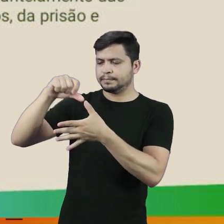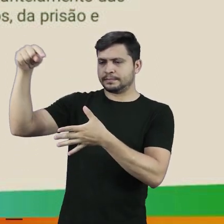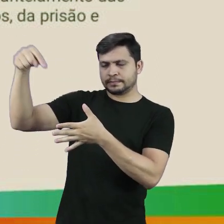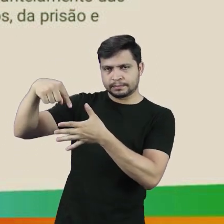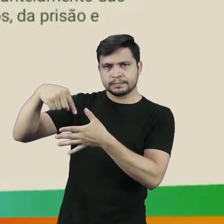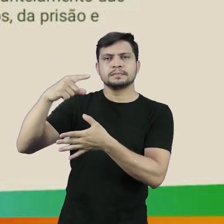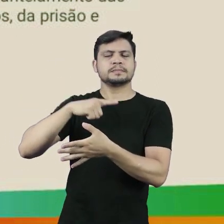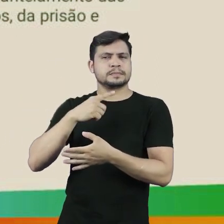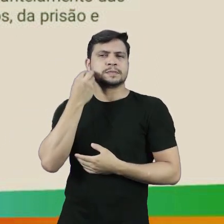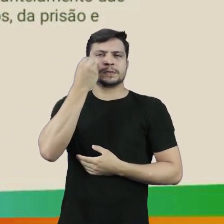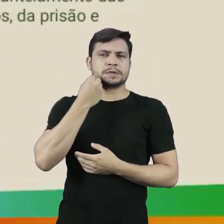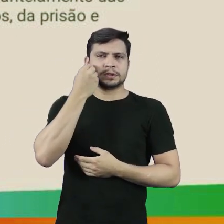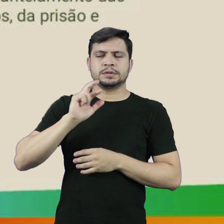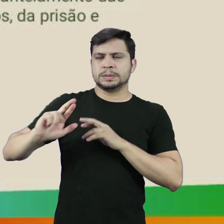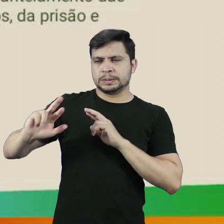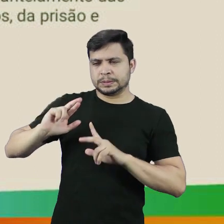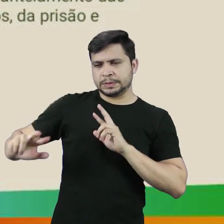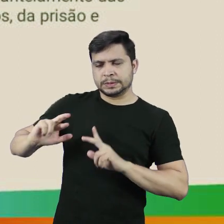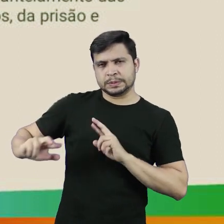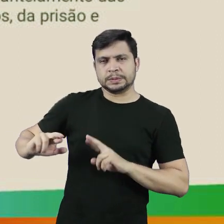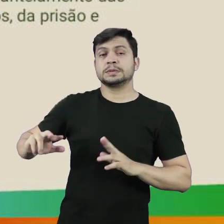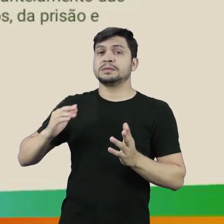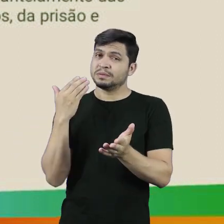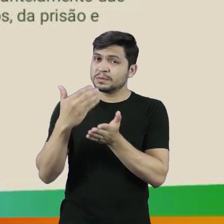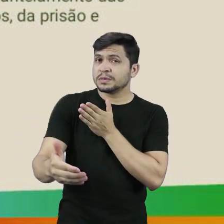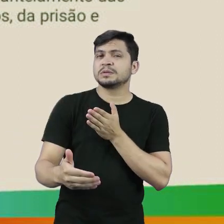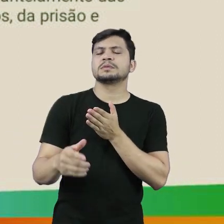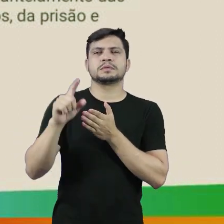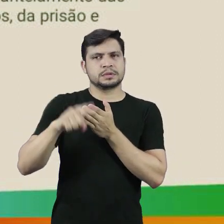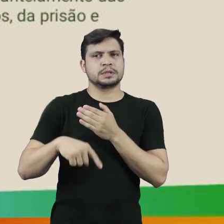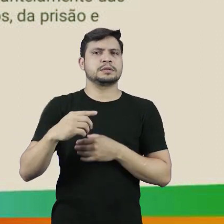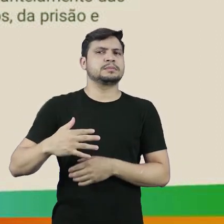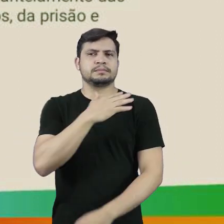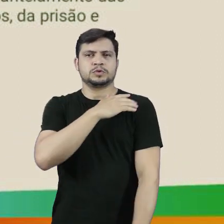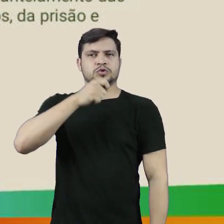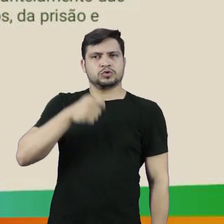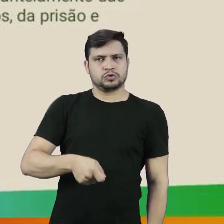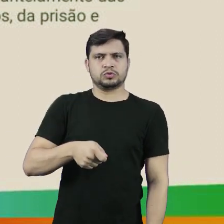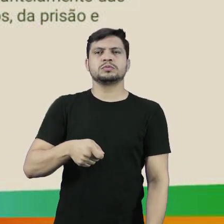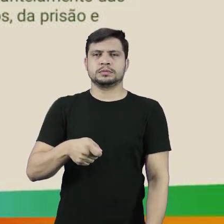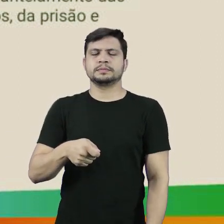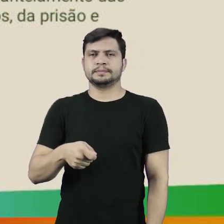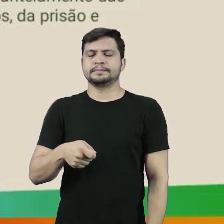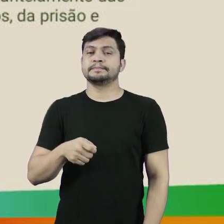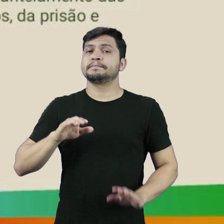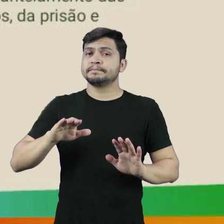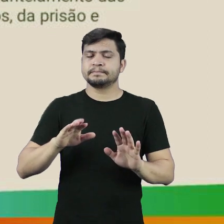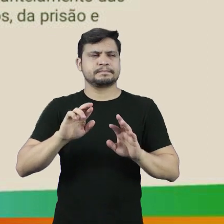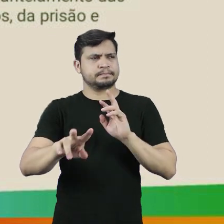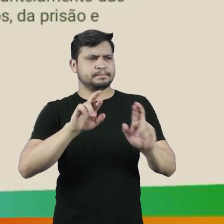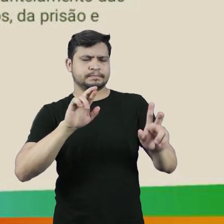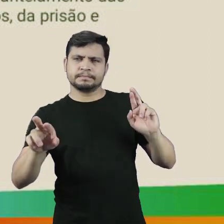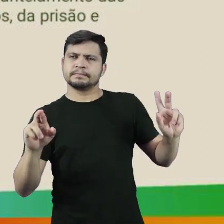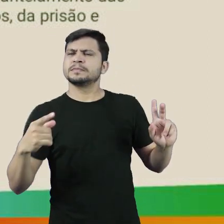experiência de inúmeros golpes que deram início a ditaduras militares, que apesar das diferenças entre si,